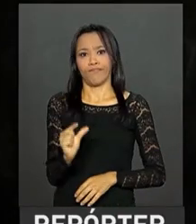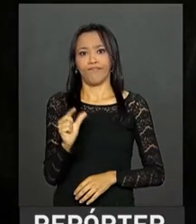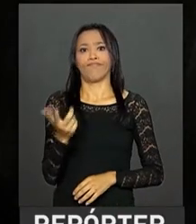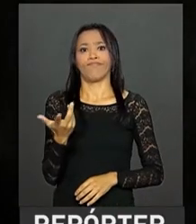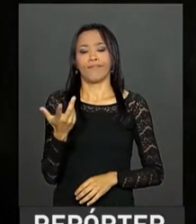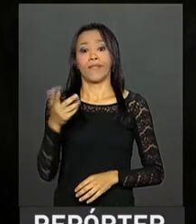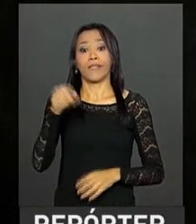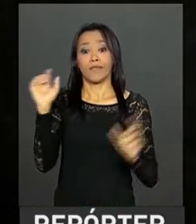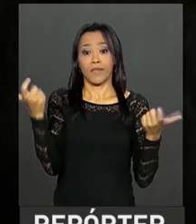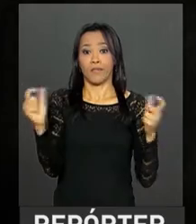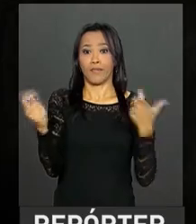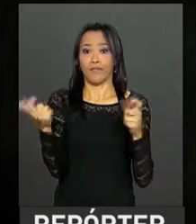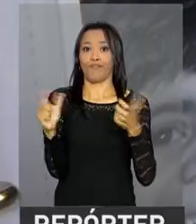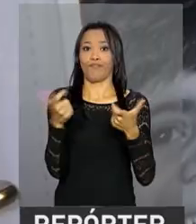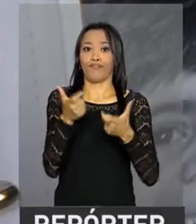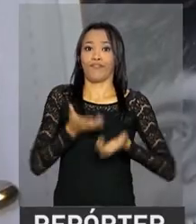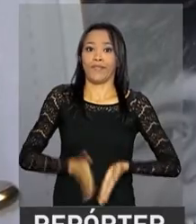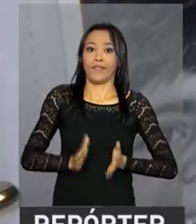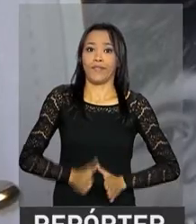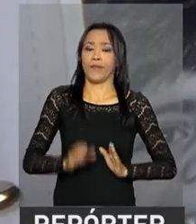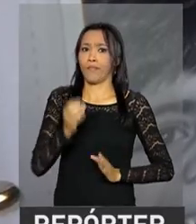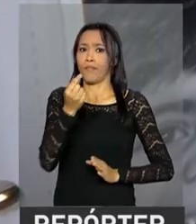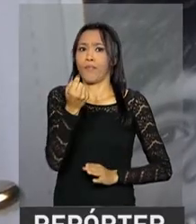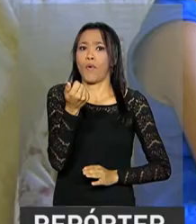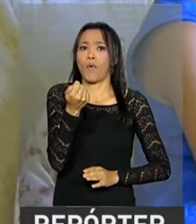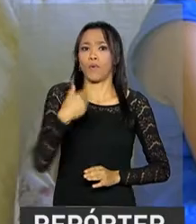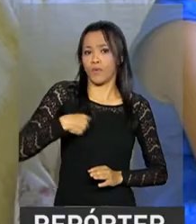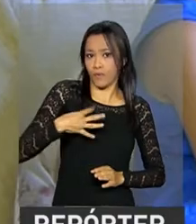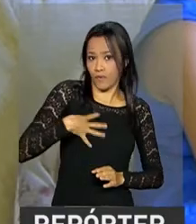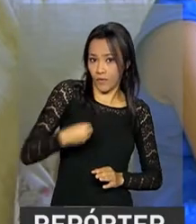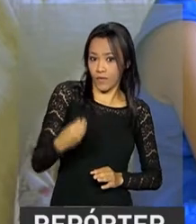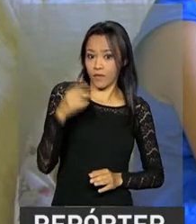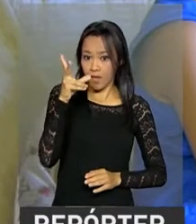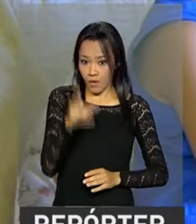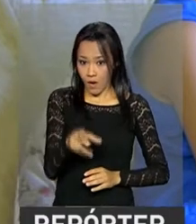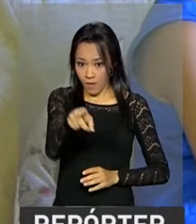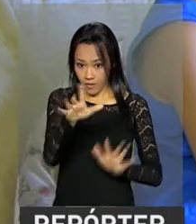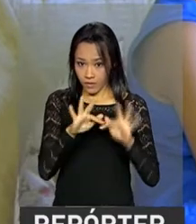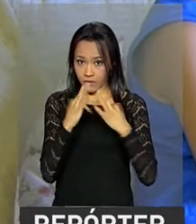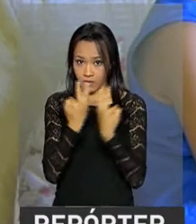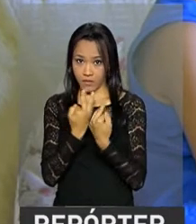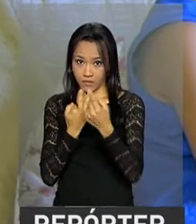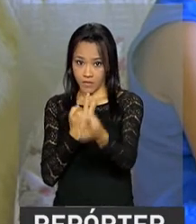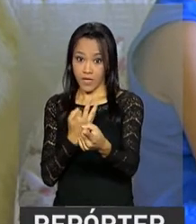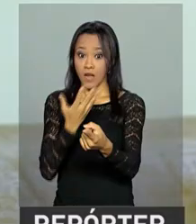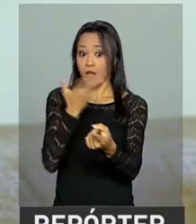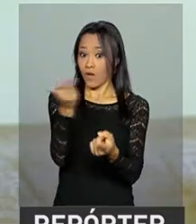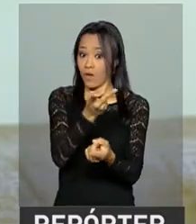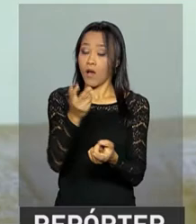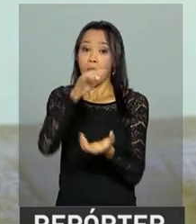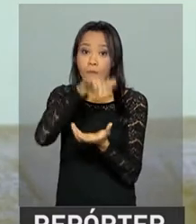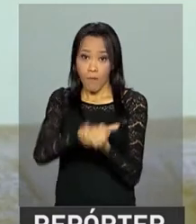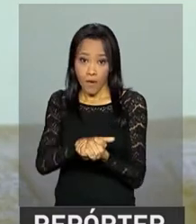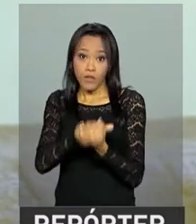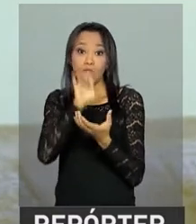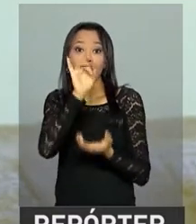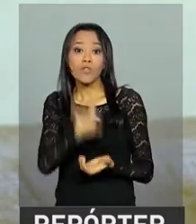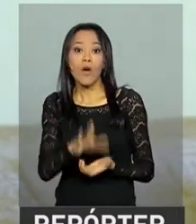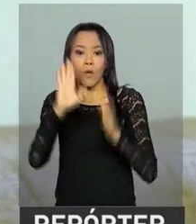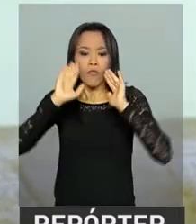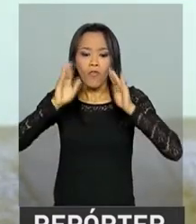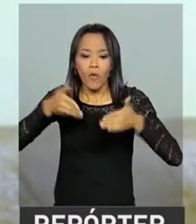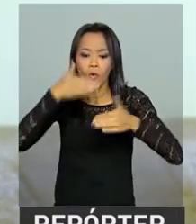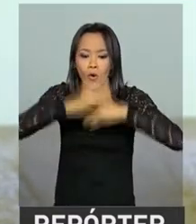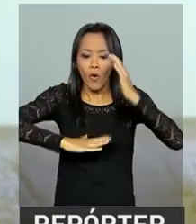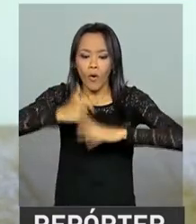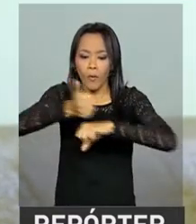Cada vez mais as famílias estão optando por ter poucos filhos, como é o caso de Cristiane. Ela e o marido priorizaram a vida profissional